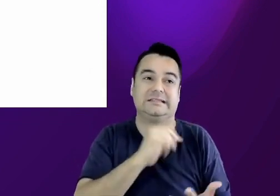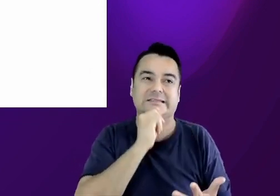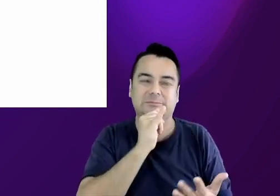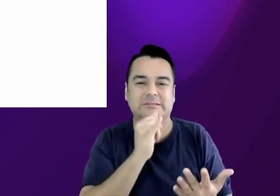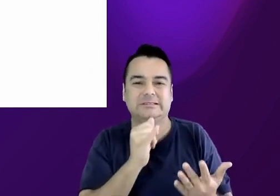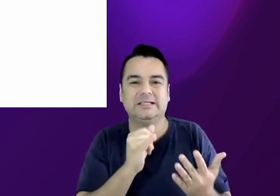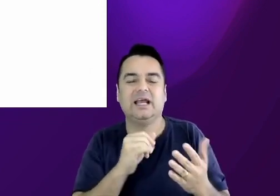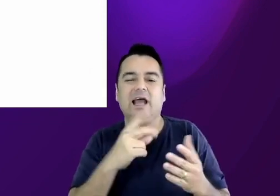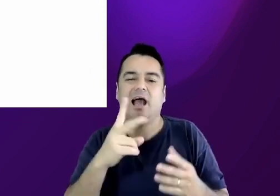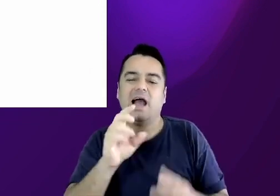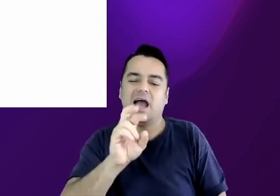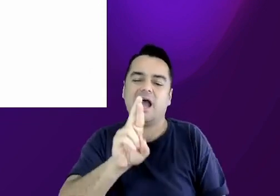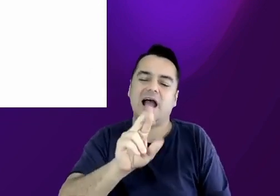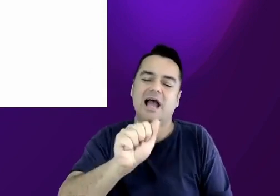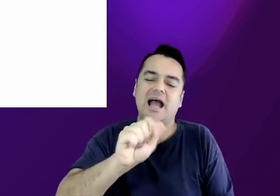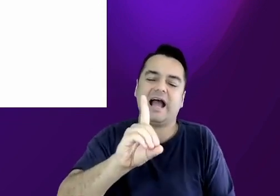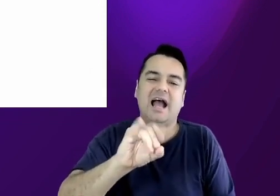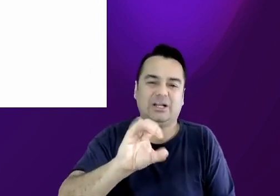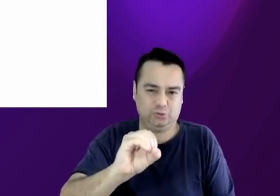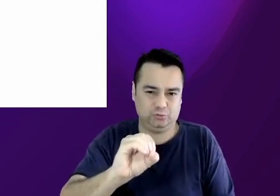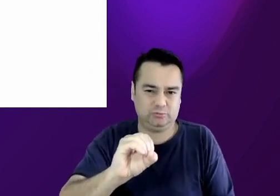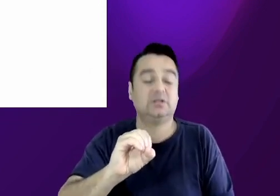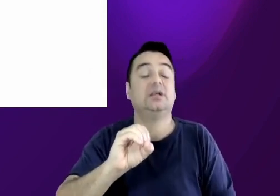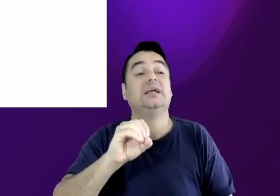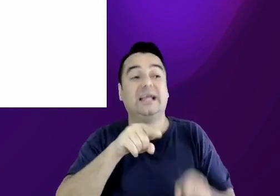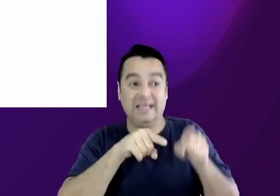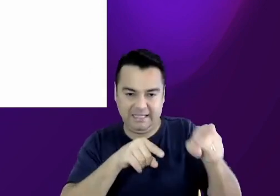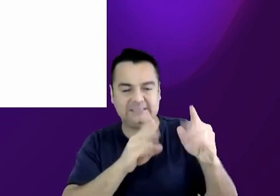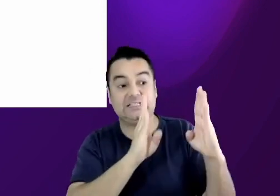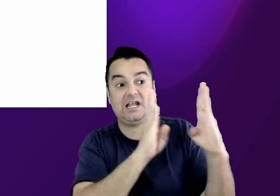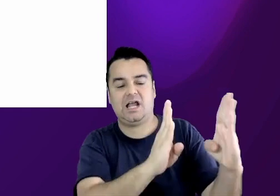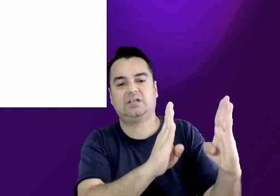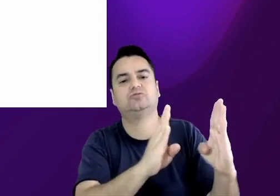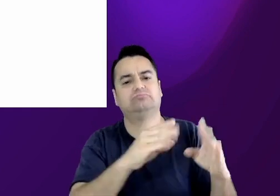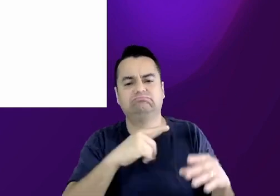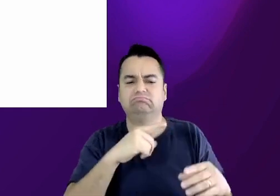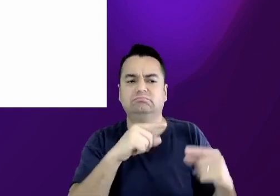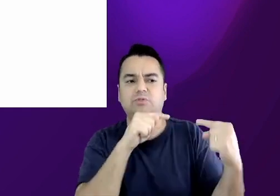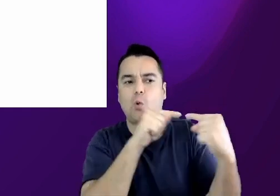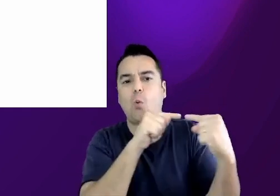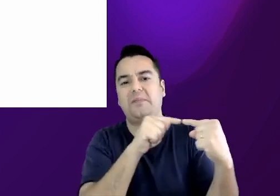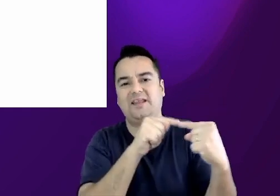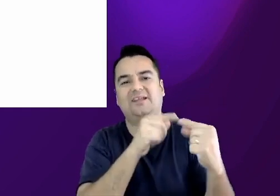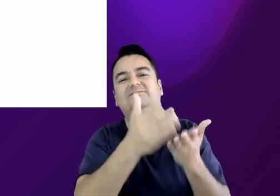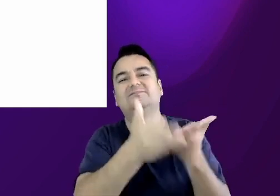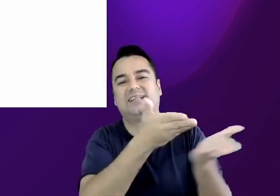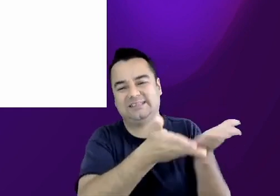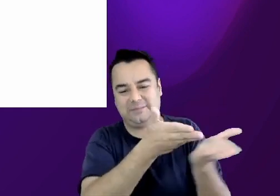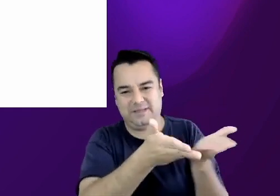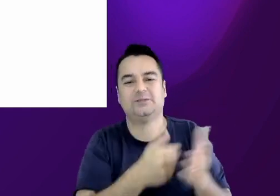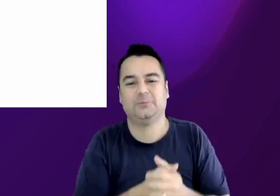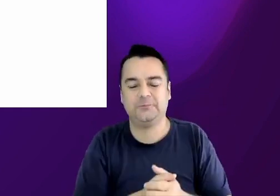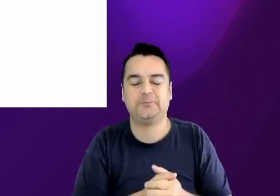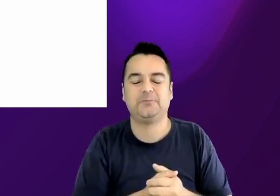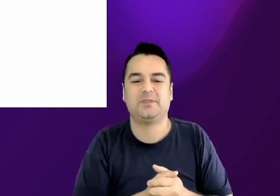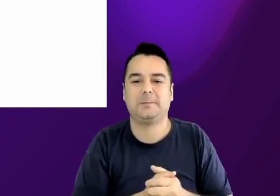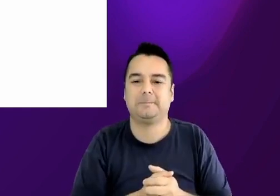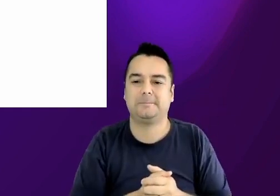contraindicação à radioterapia, esses são casos totalmente indicados para tratamento